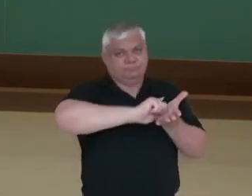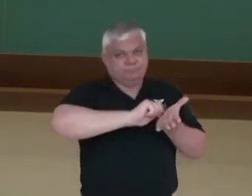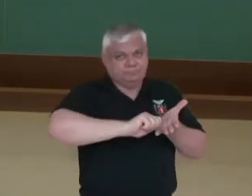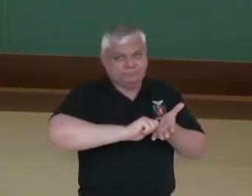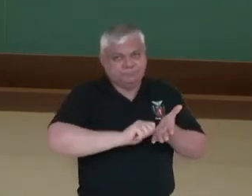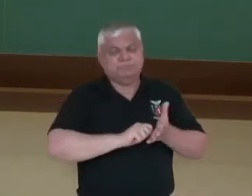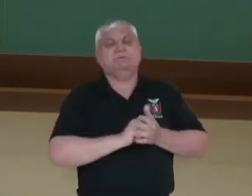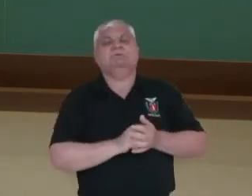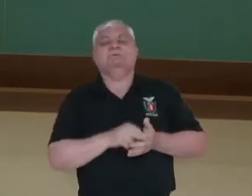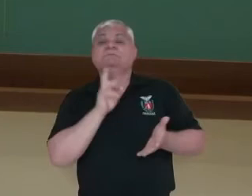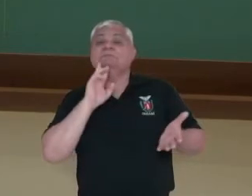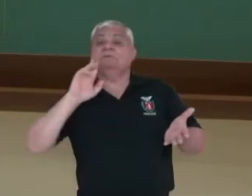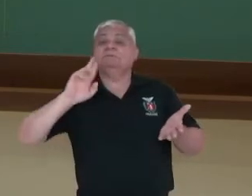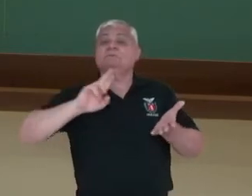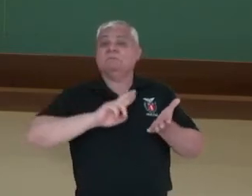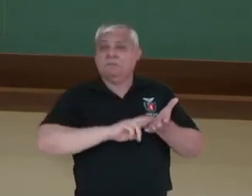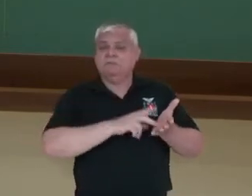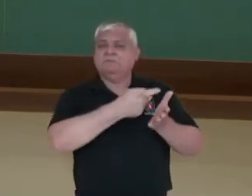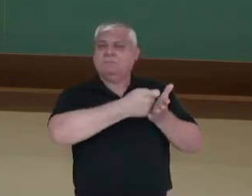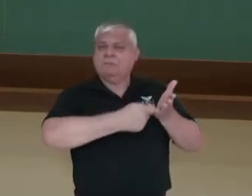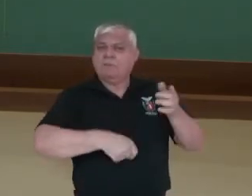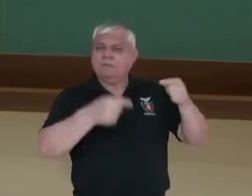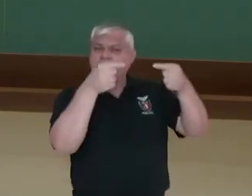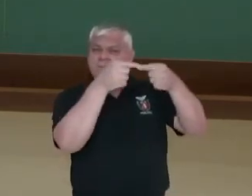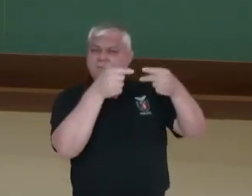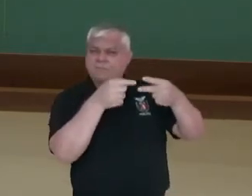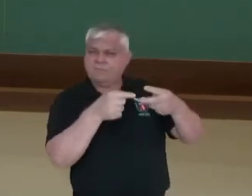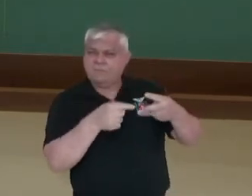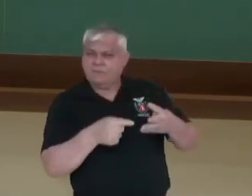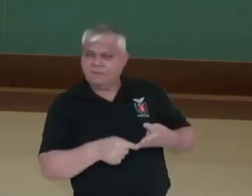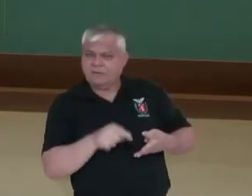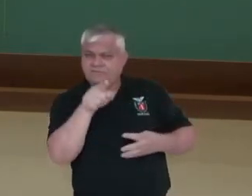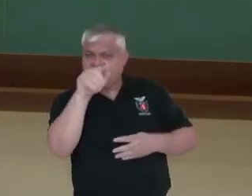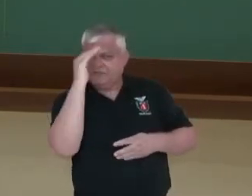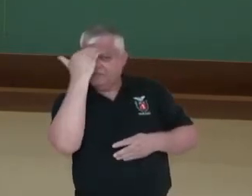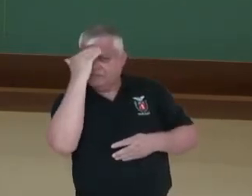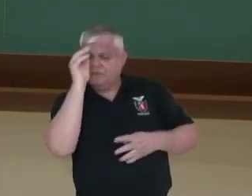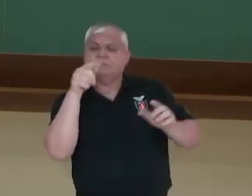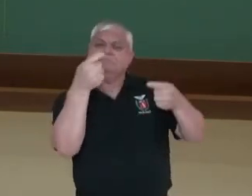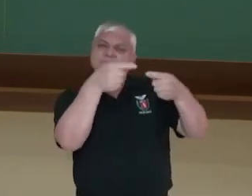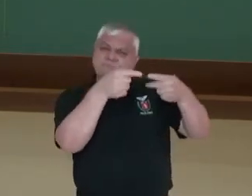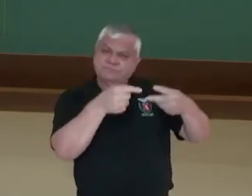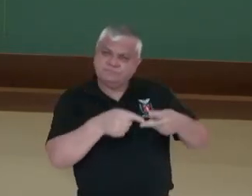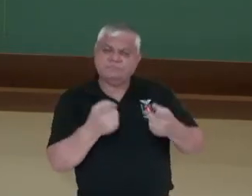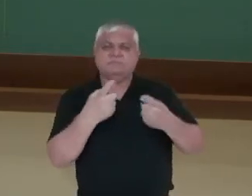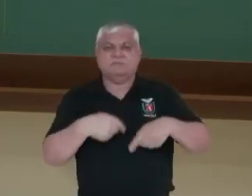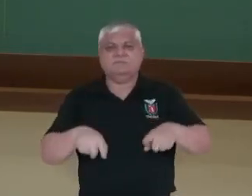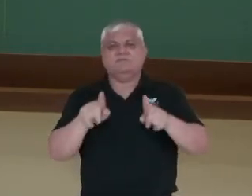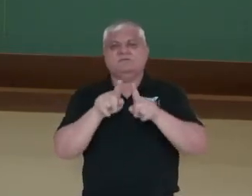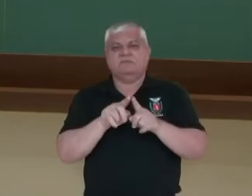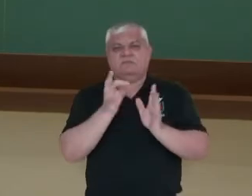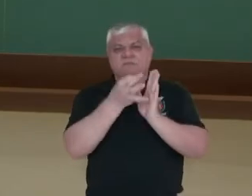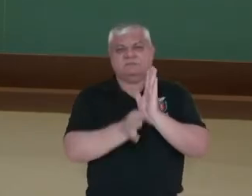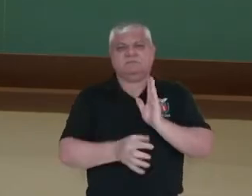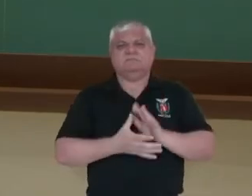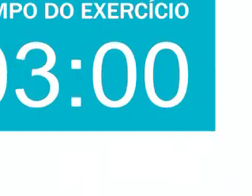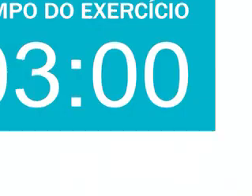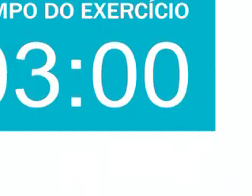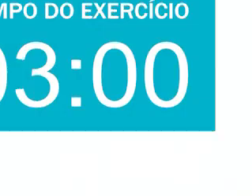vocês, vão responder de acordo com aquilo que a gente viu, de acordo com o que vocês entenderam, e nós voltamos com a correção.